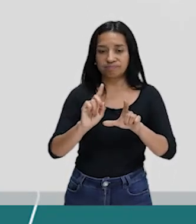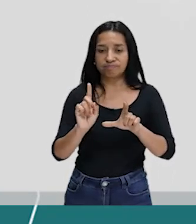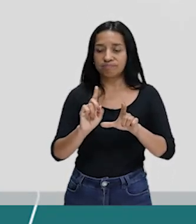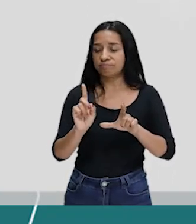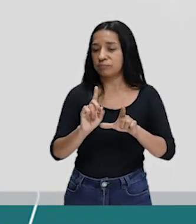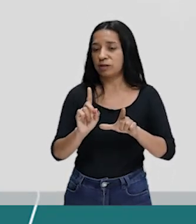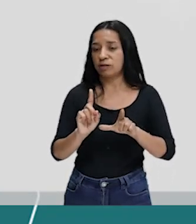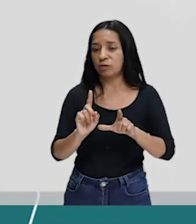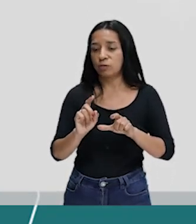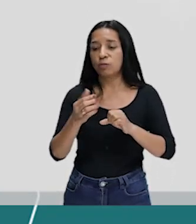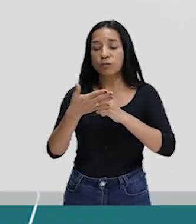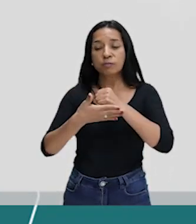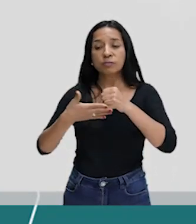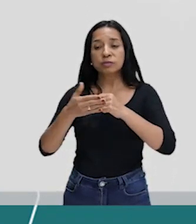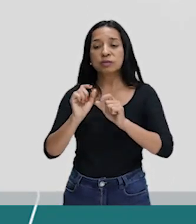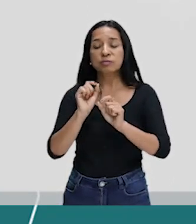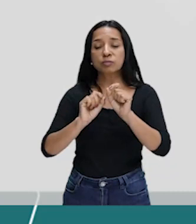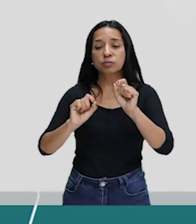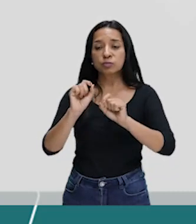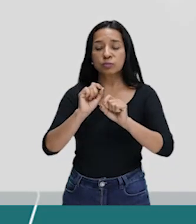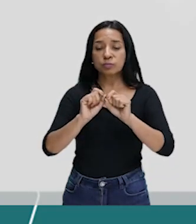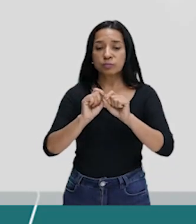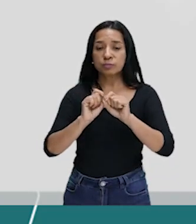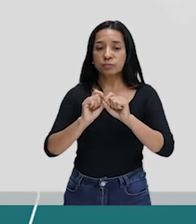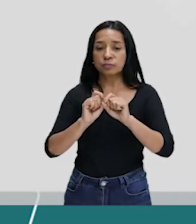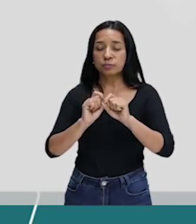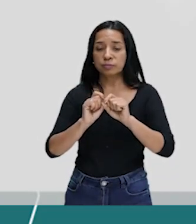aí basicamente um